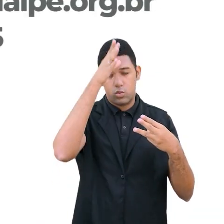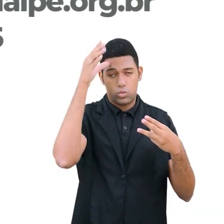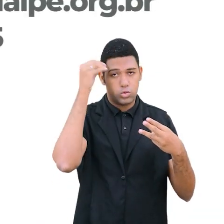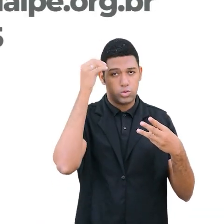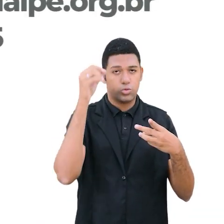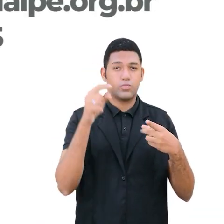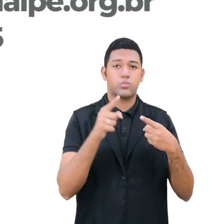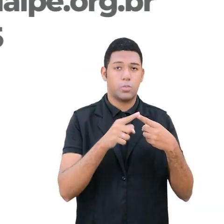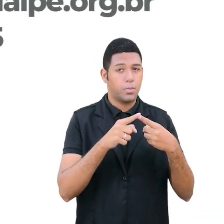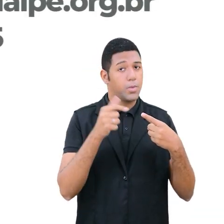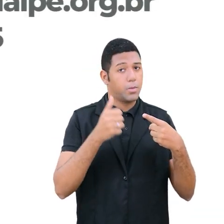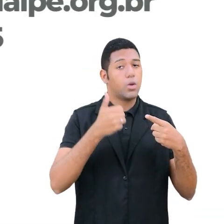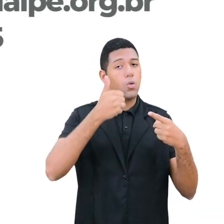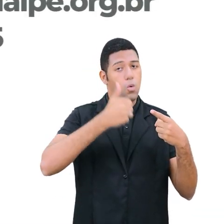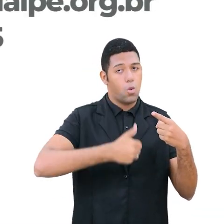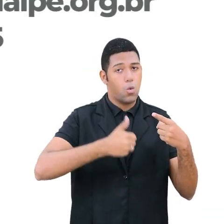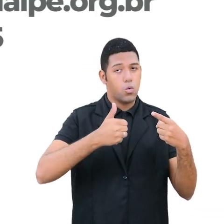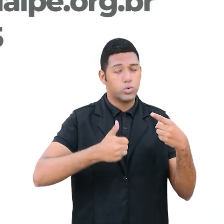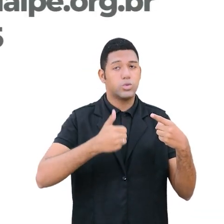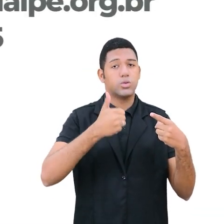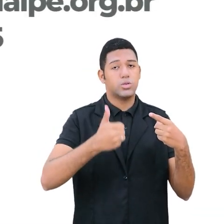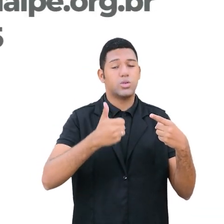CNPJ 1190